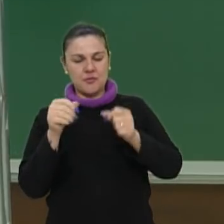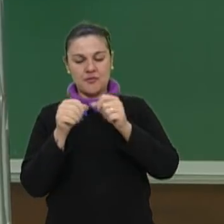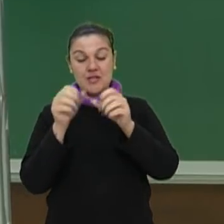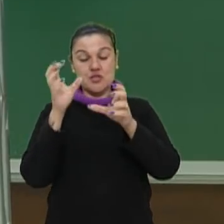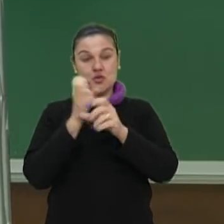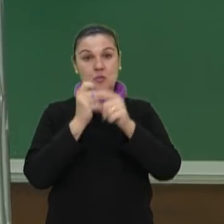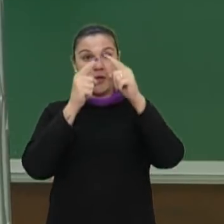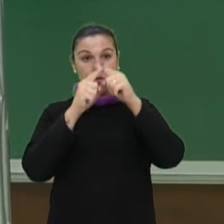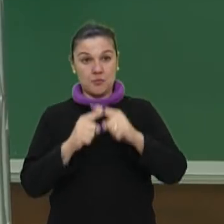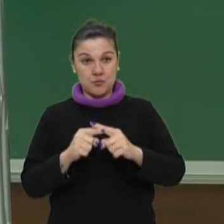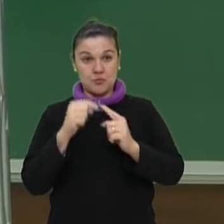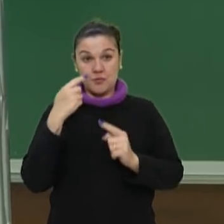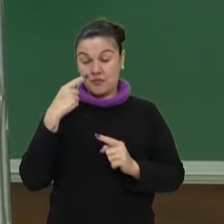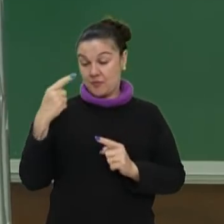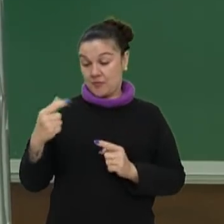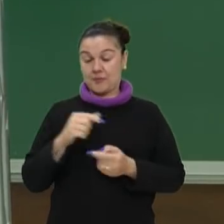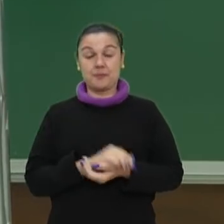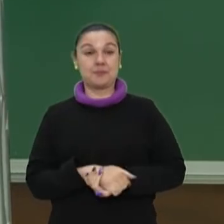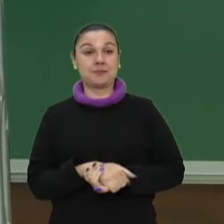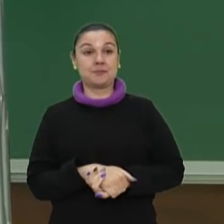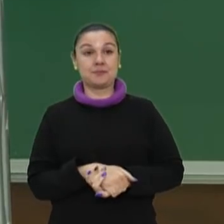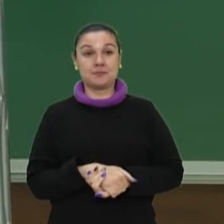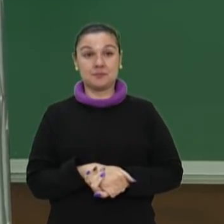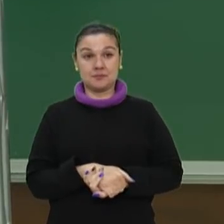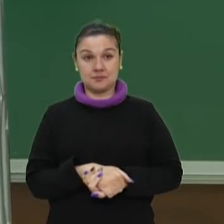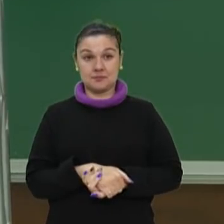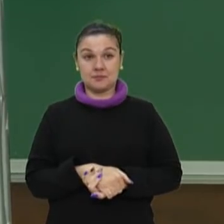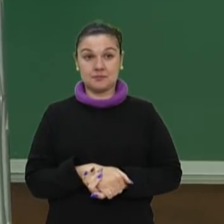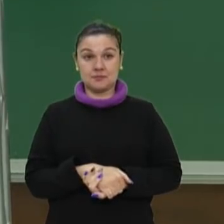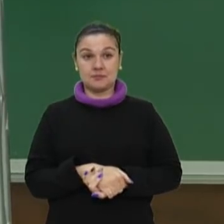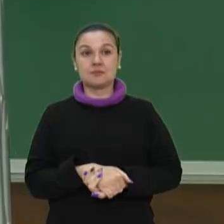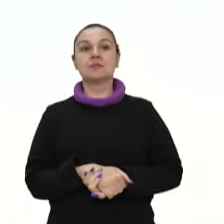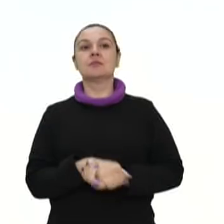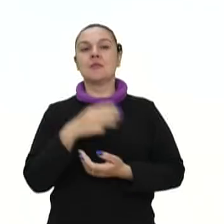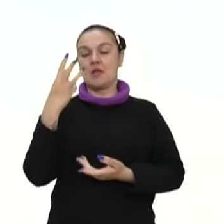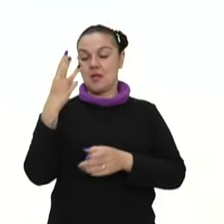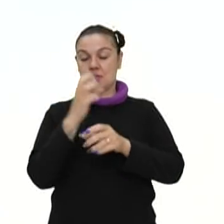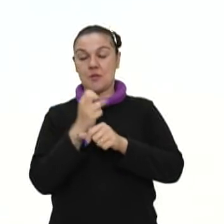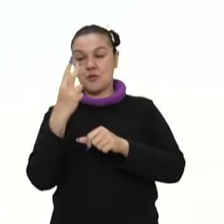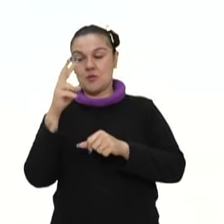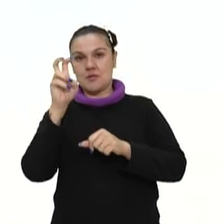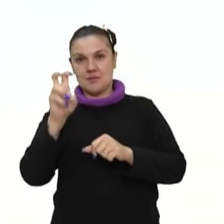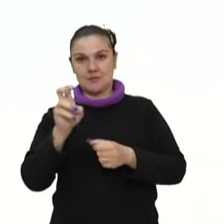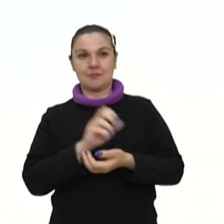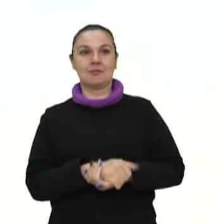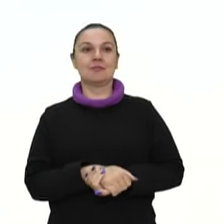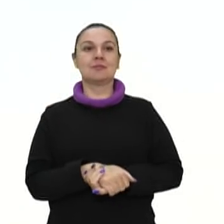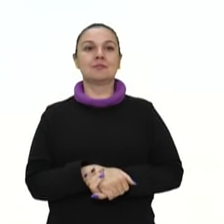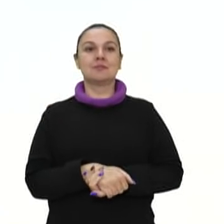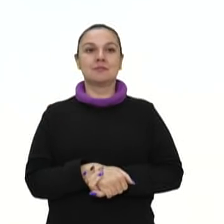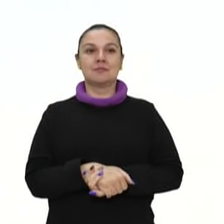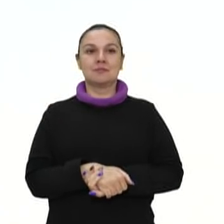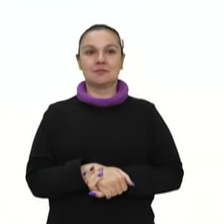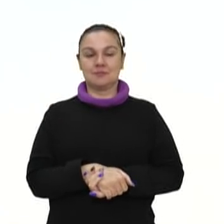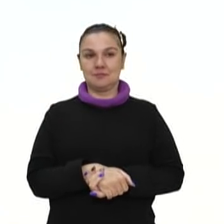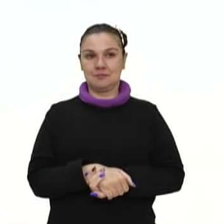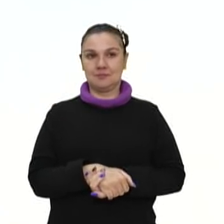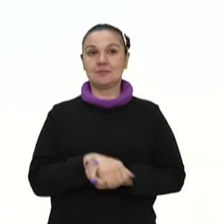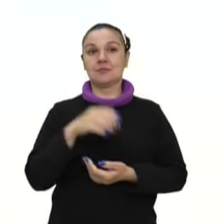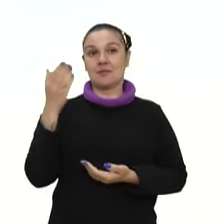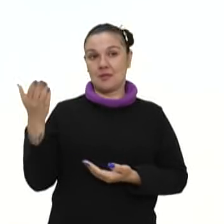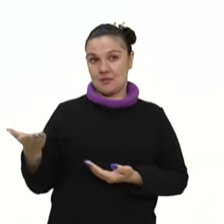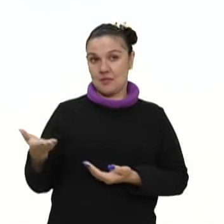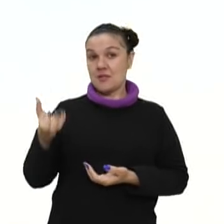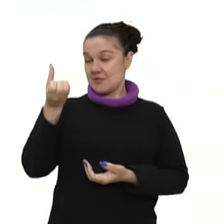e multiplicar elas, ok? Então, somando as duas, 3 com 2 claramente é 5. Se eu multiplicar as